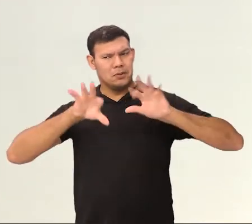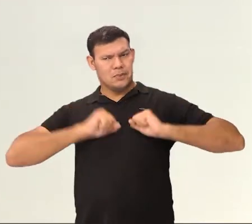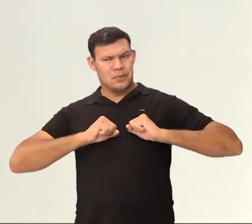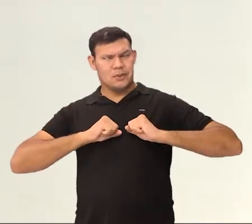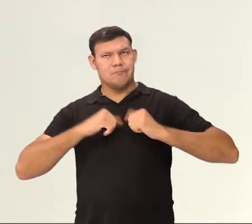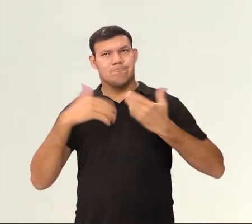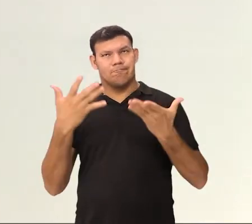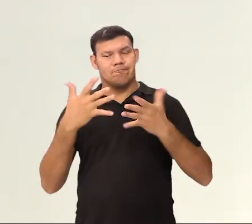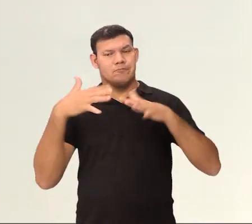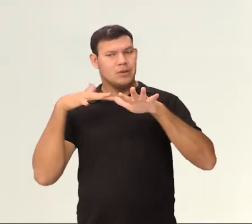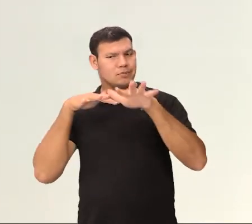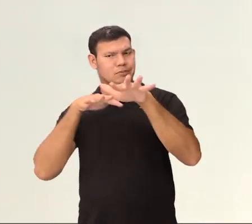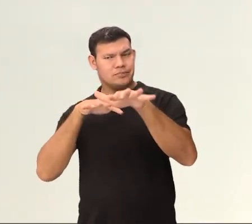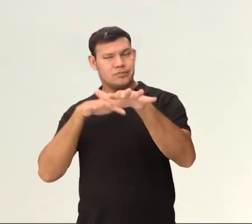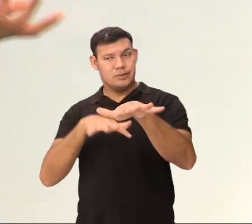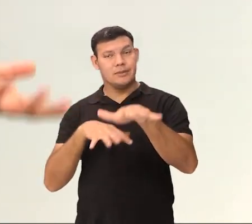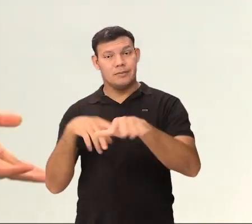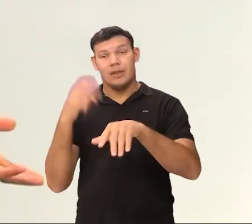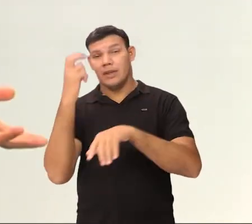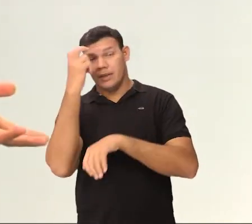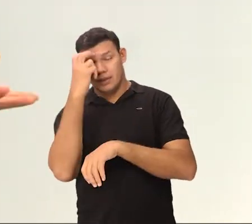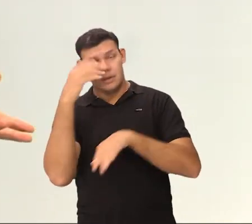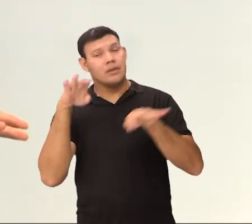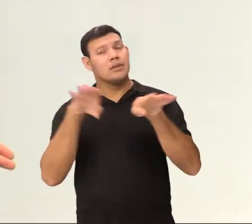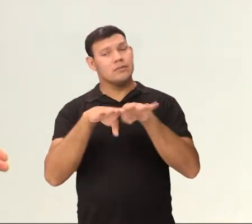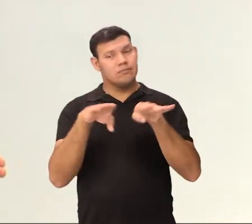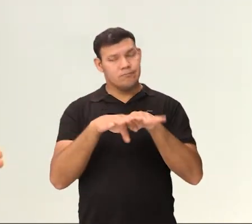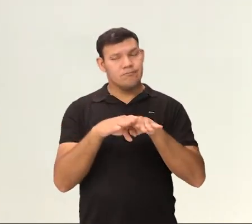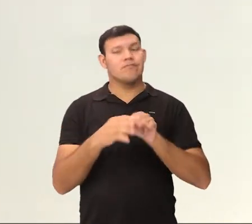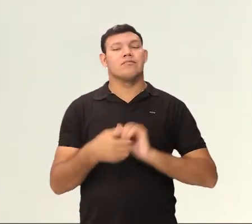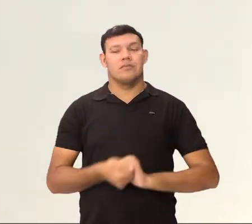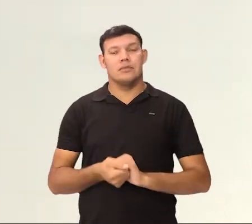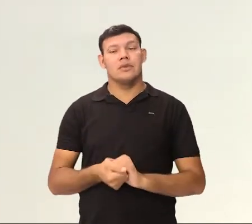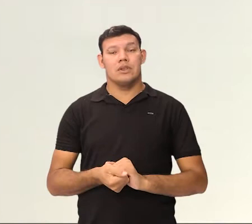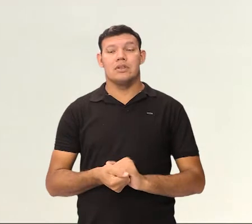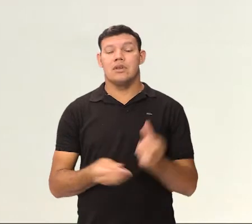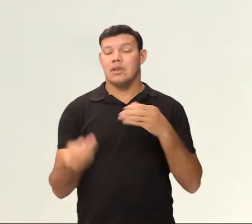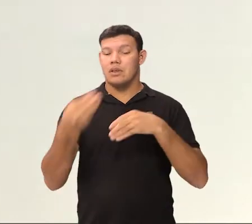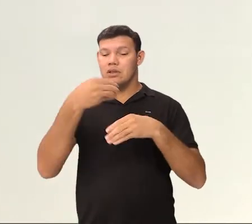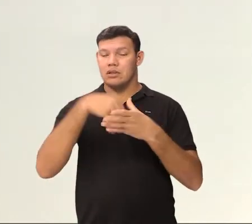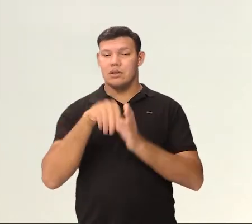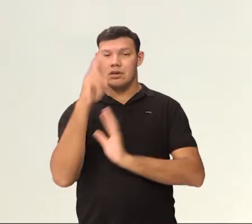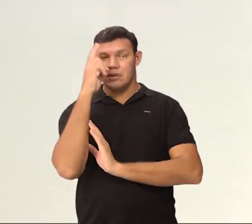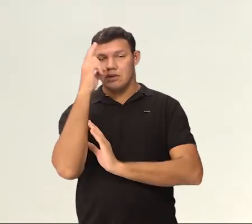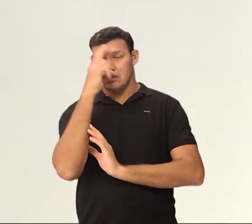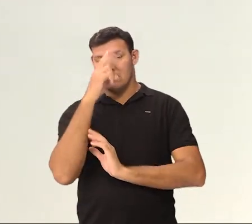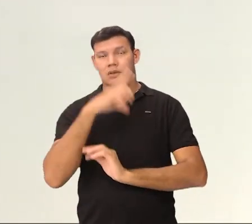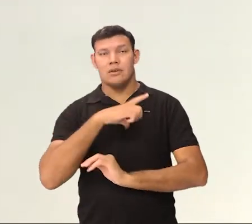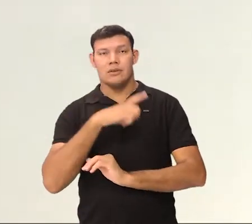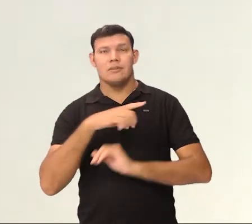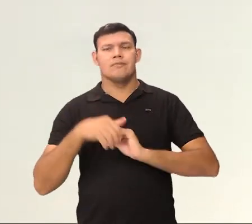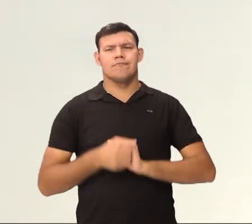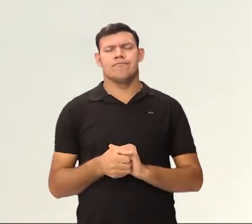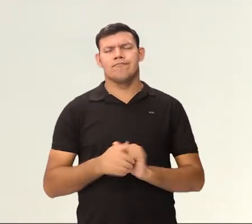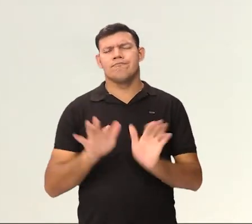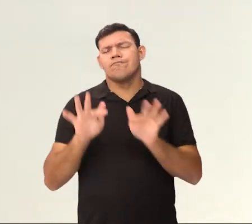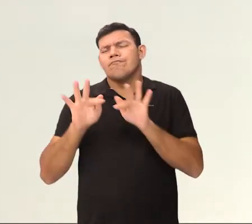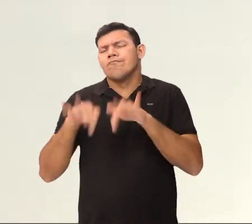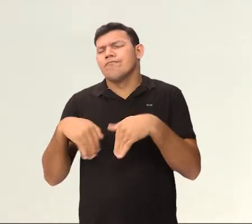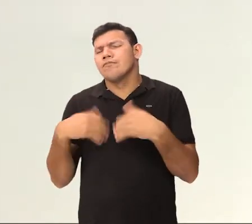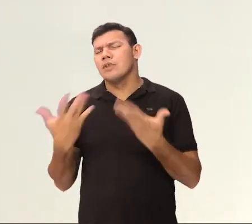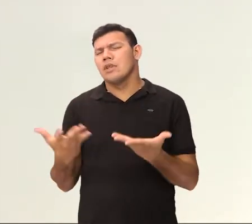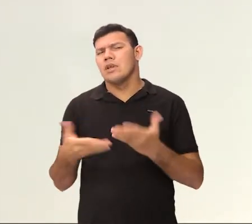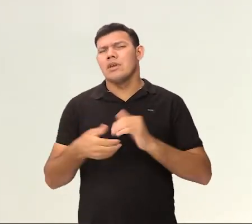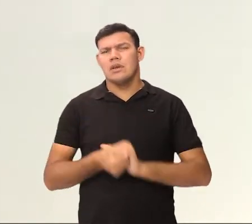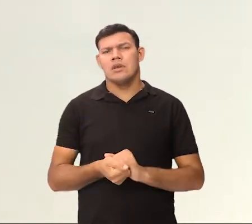apropriações não, e manifestações culturais podem também ser dinamizados dentro da história. Mas afinal,